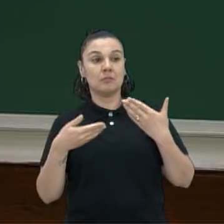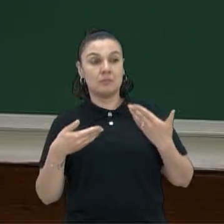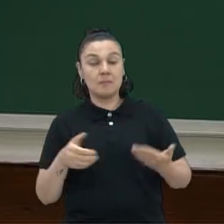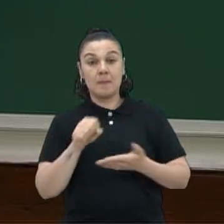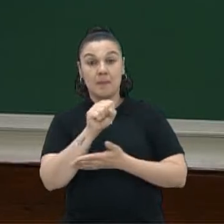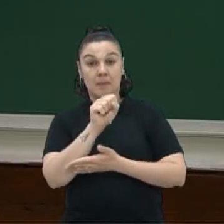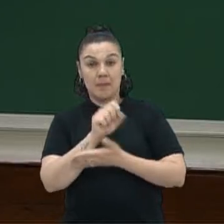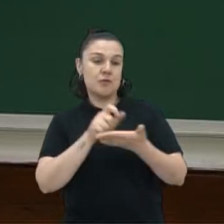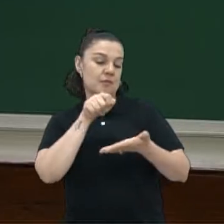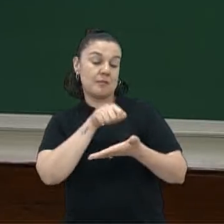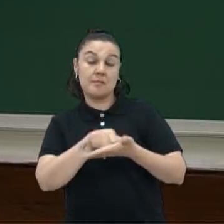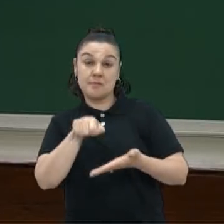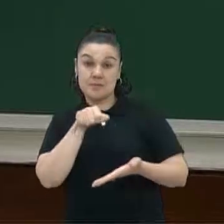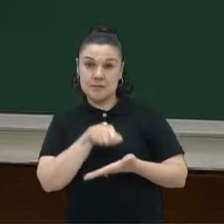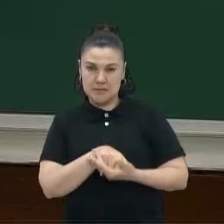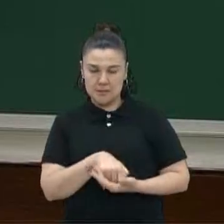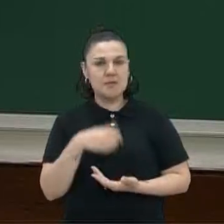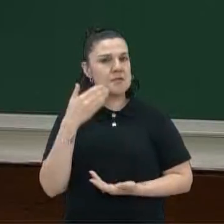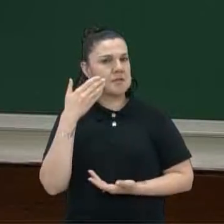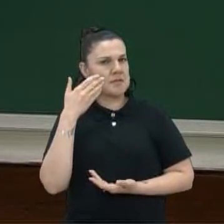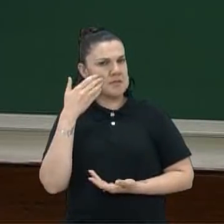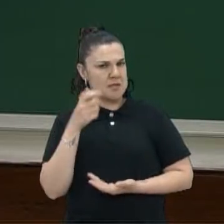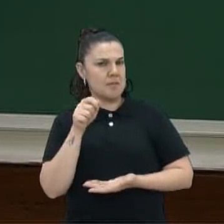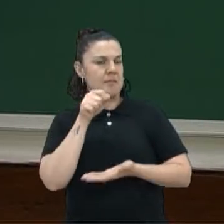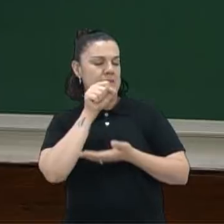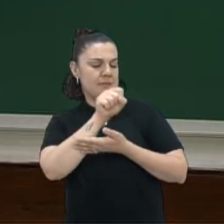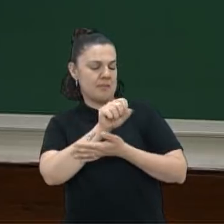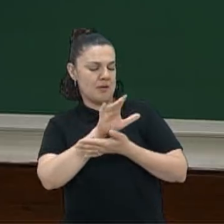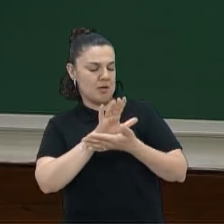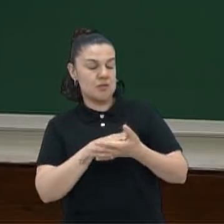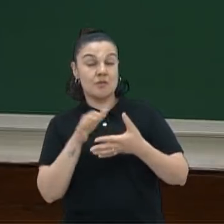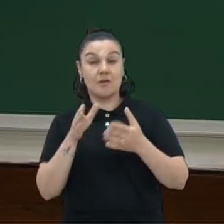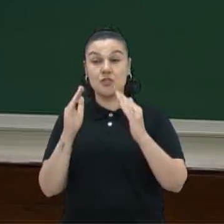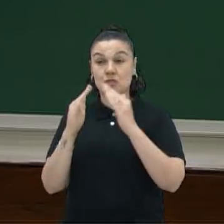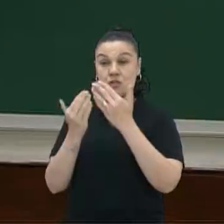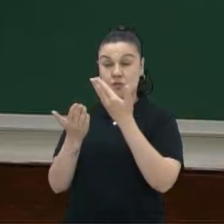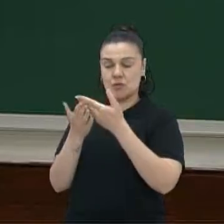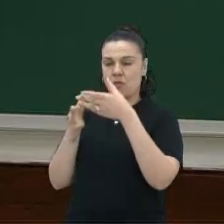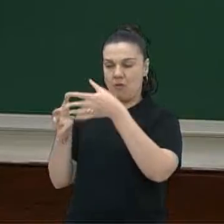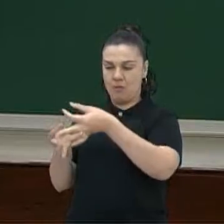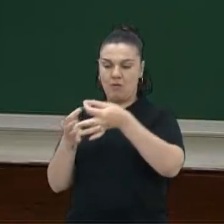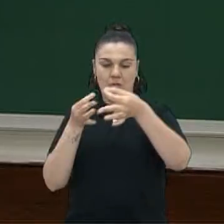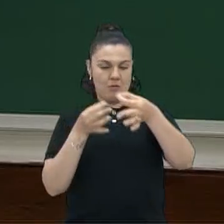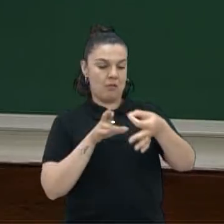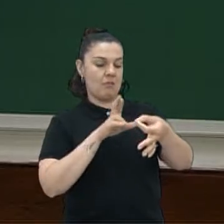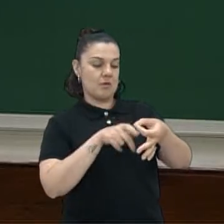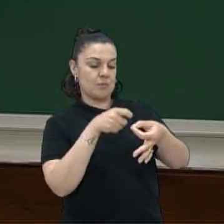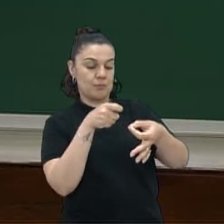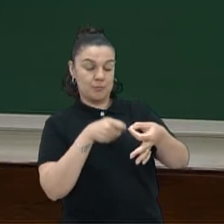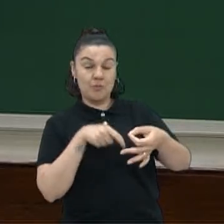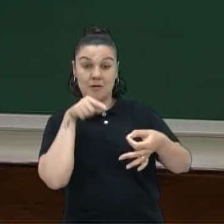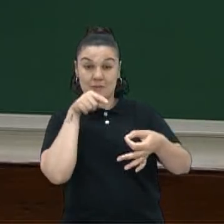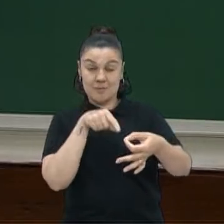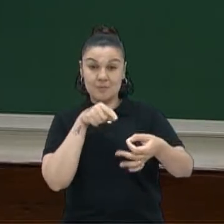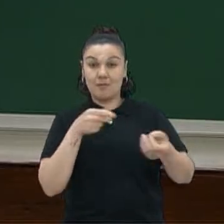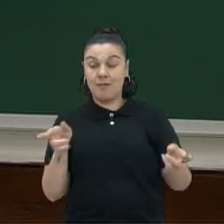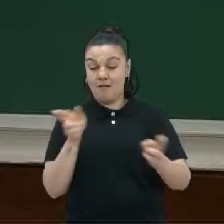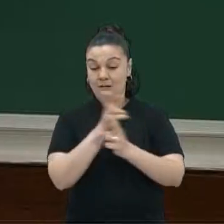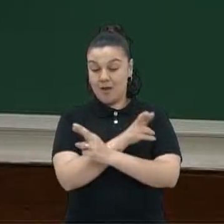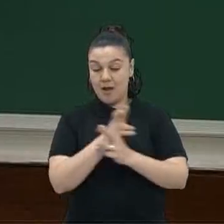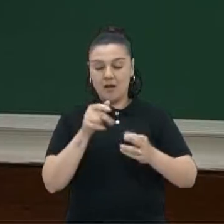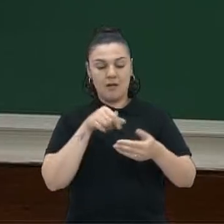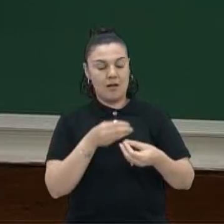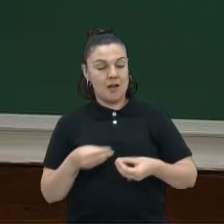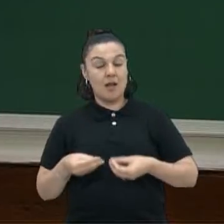da atividade escrita. Sabe aquela atividade que você está pegando na escola? Pois é, essa atividade você